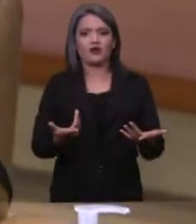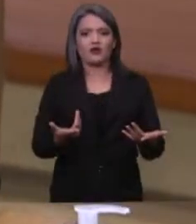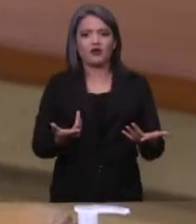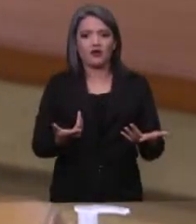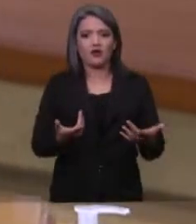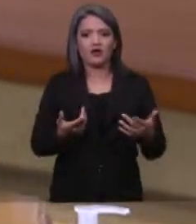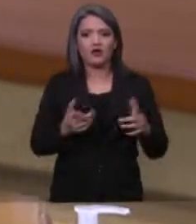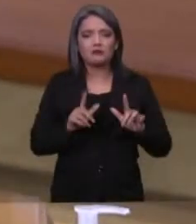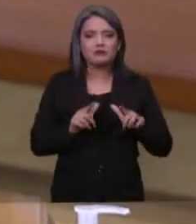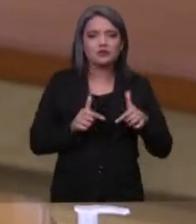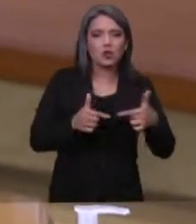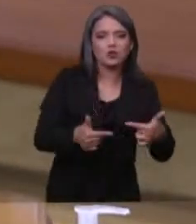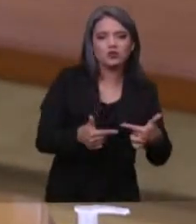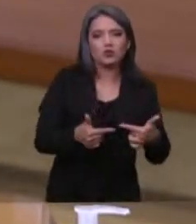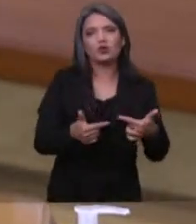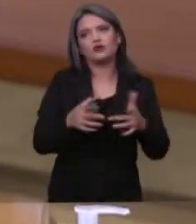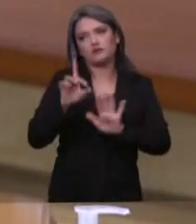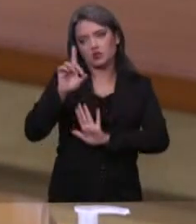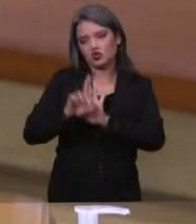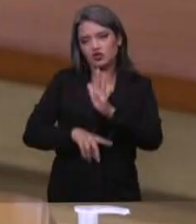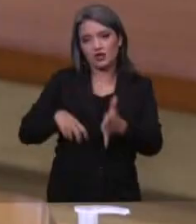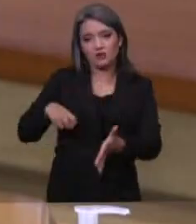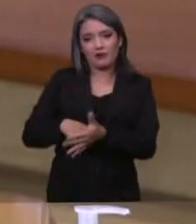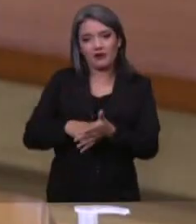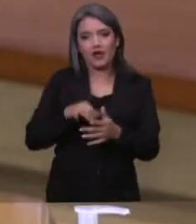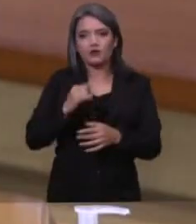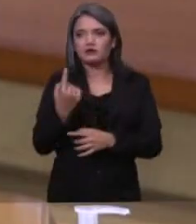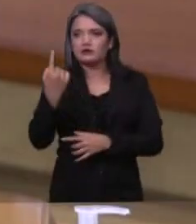se absorvem ou não de direito penal,